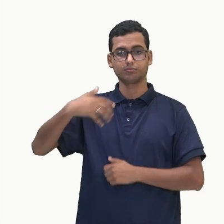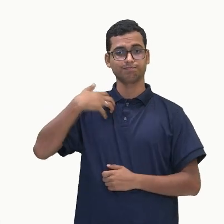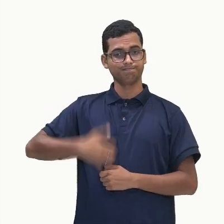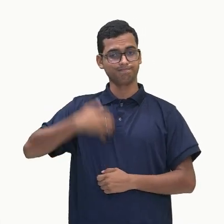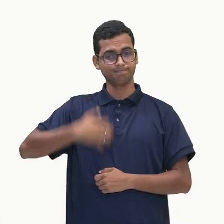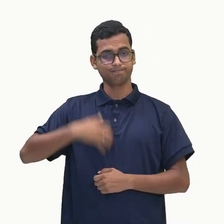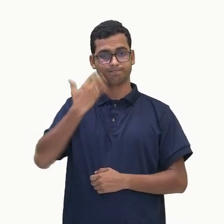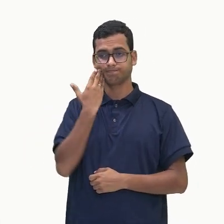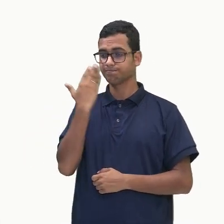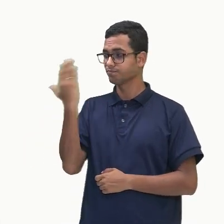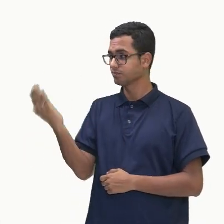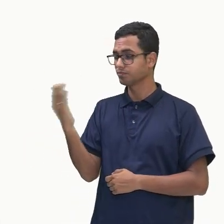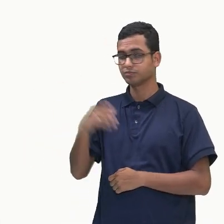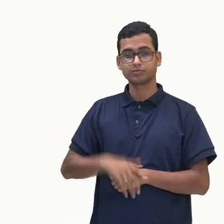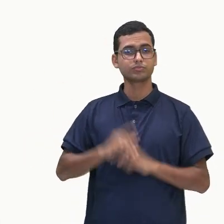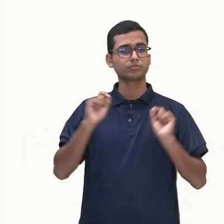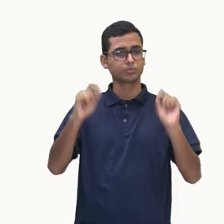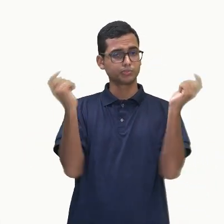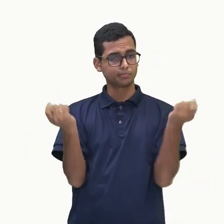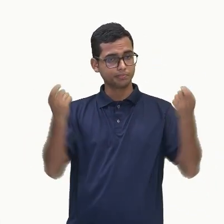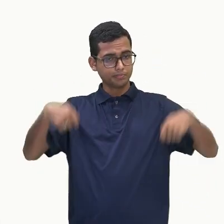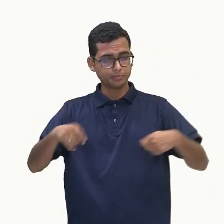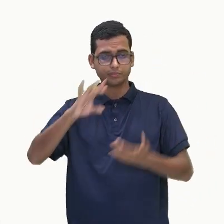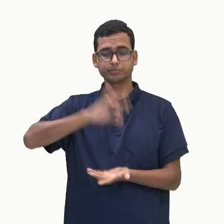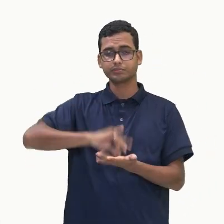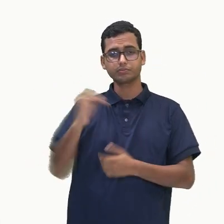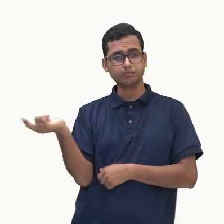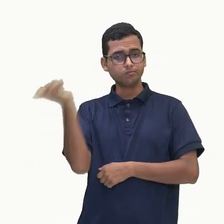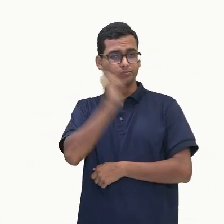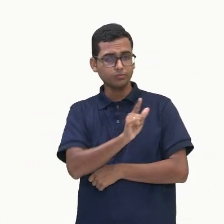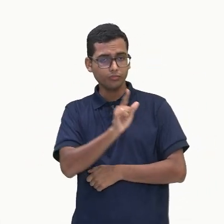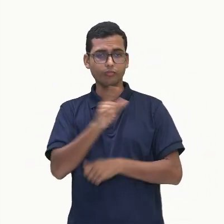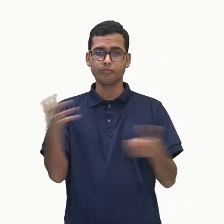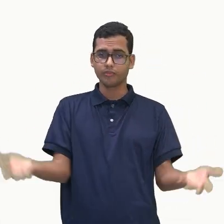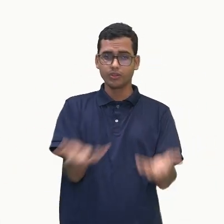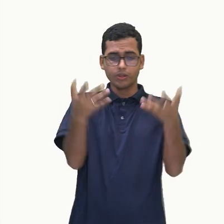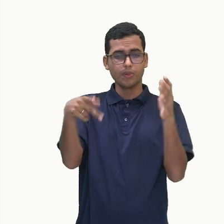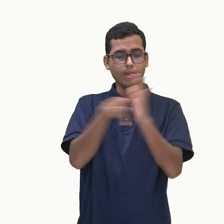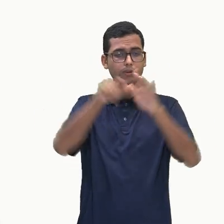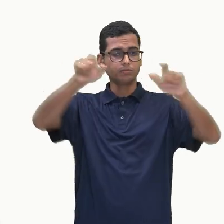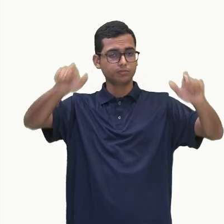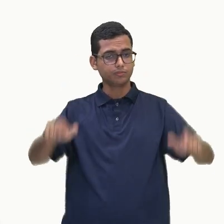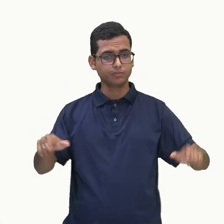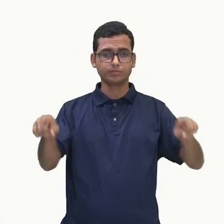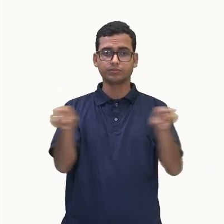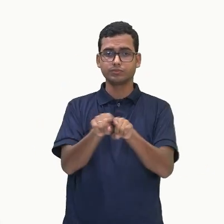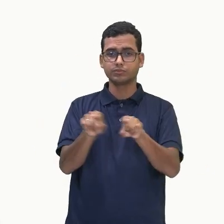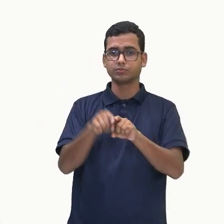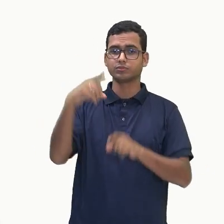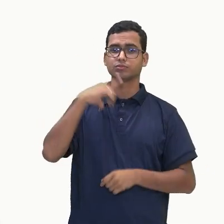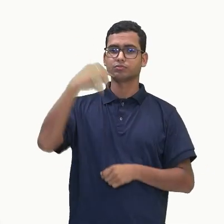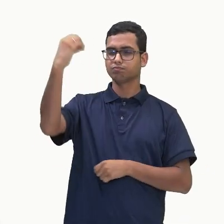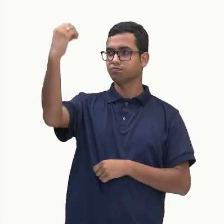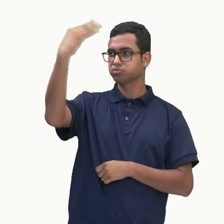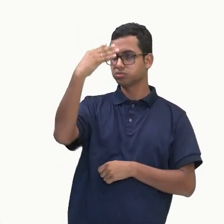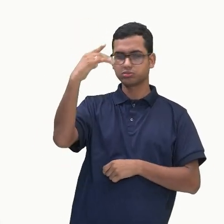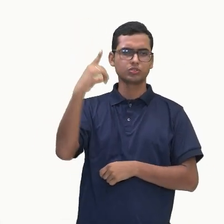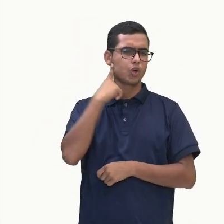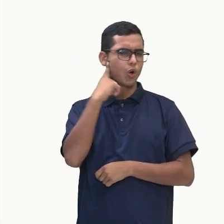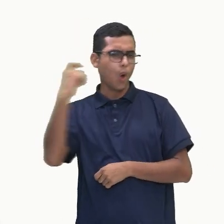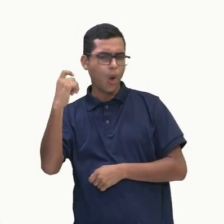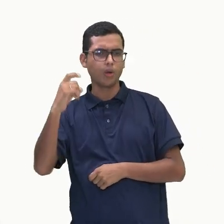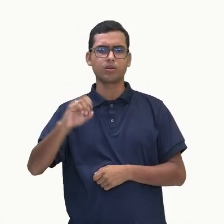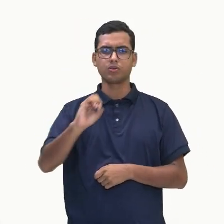irritabilidade, que é a capacidade de responder a estímulos do ambiente, como a luz, o som